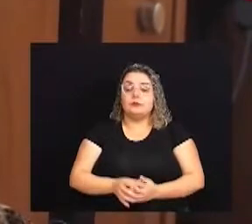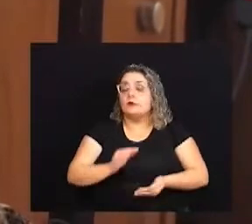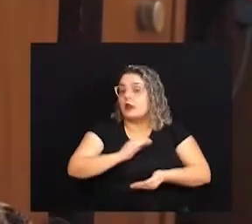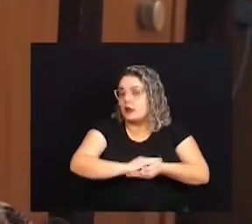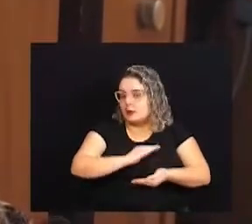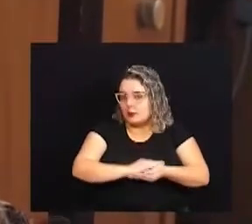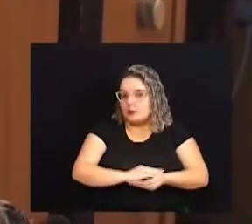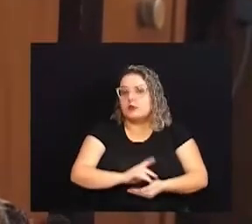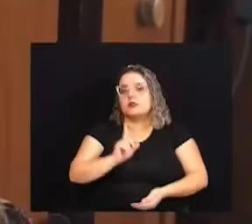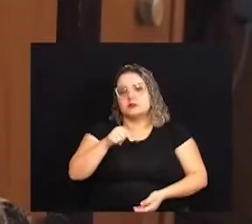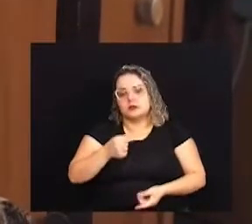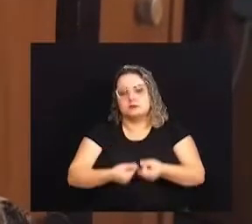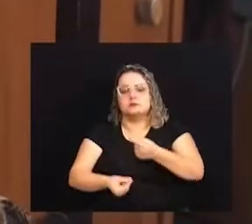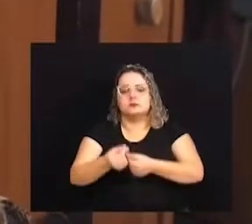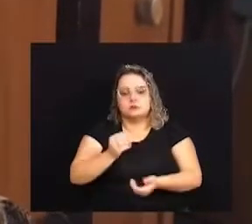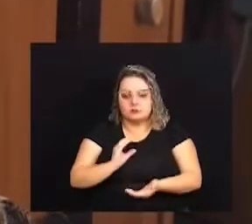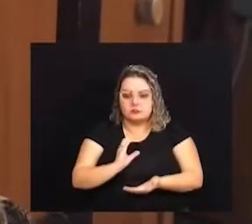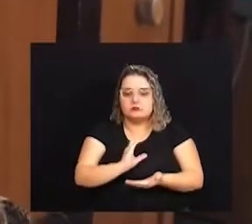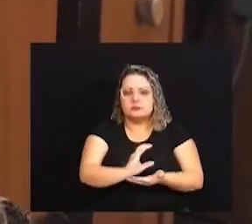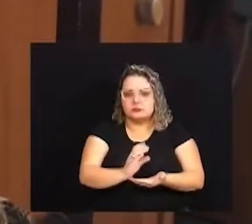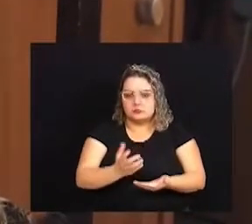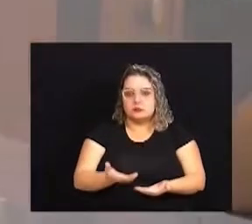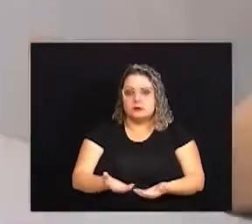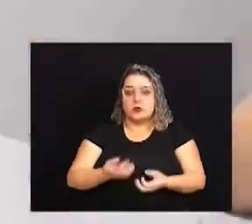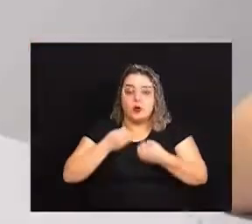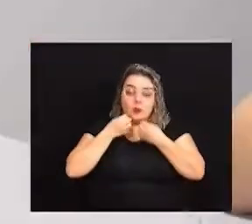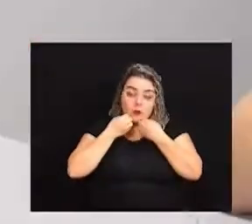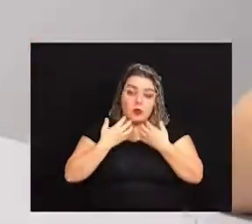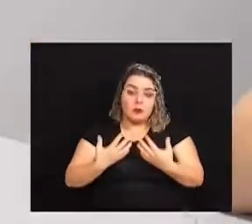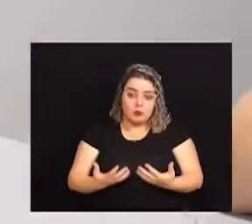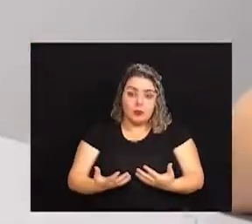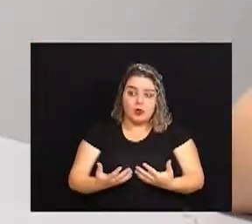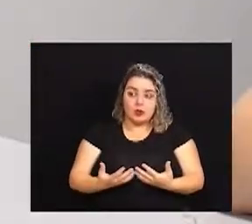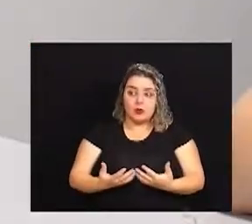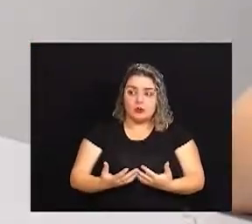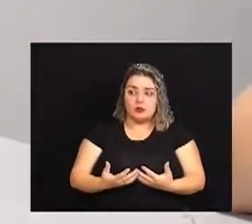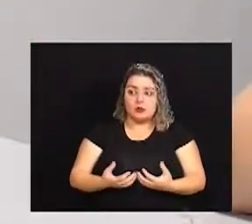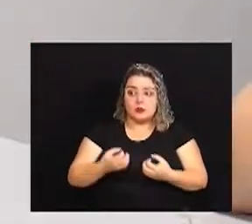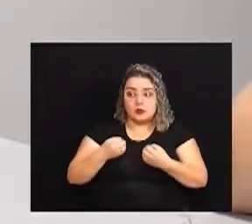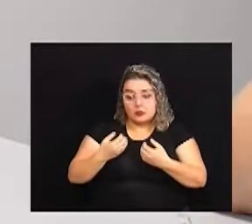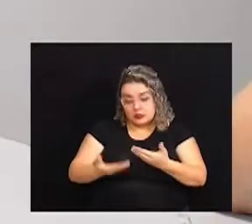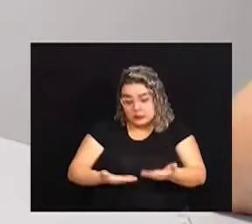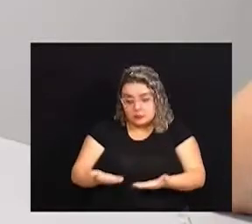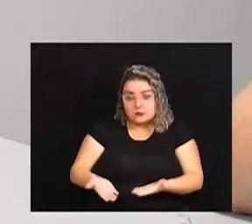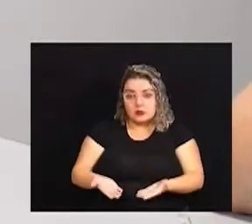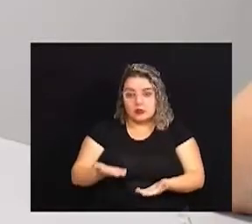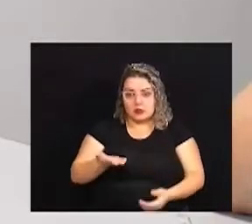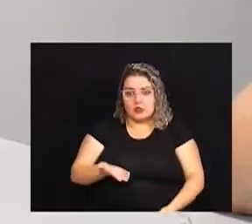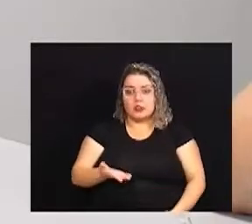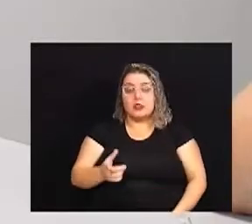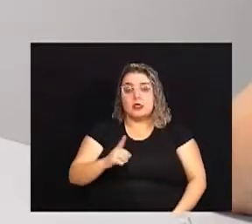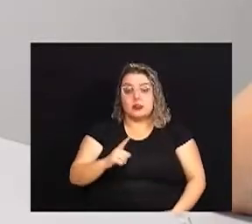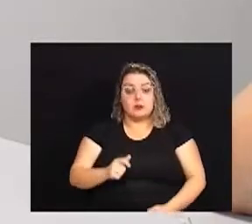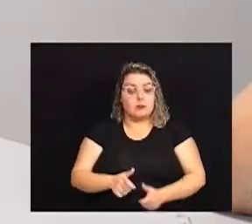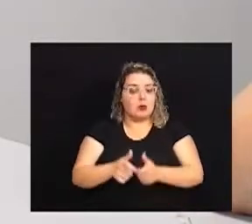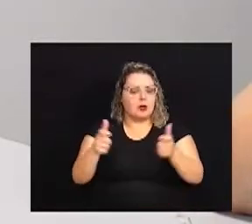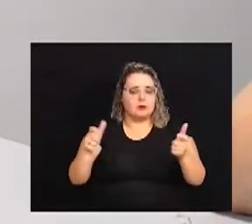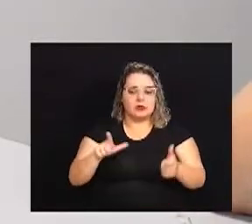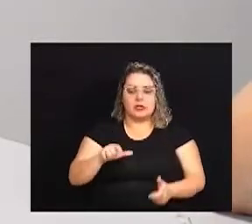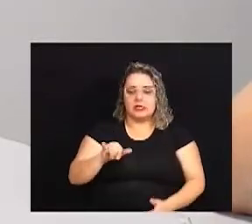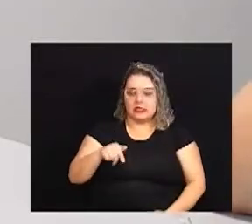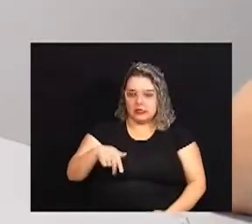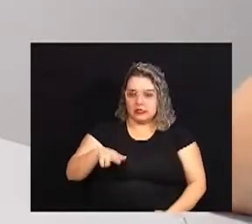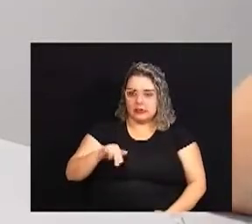a poupança é o investimento que tem uma boa, que serve para isso, porque a poupança tem uma alta